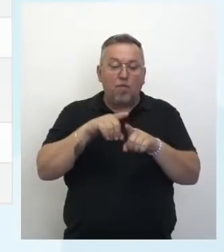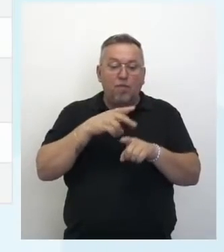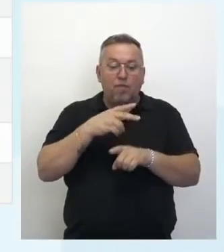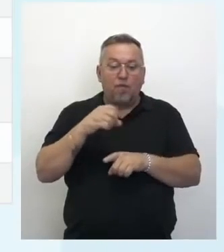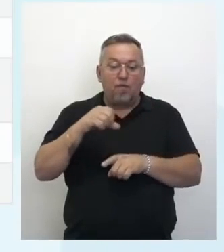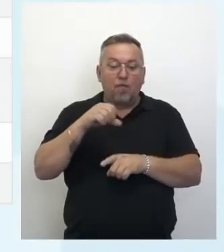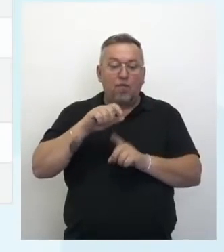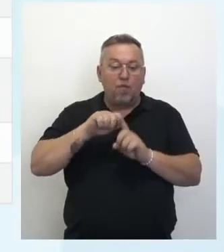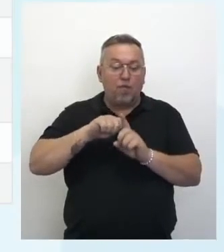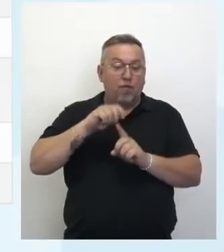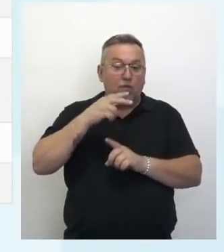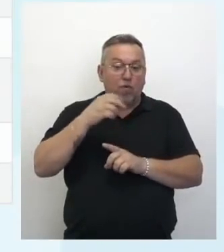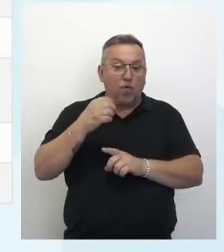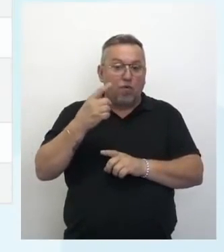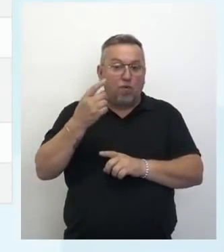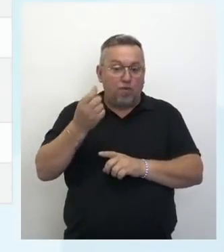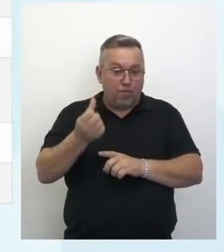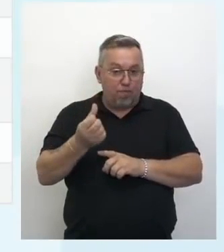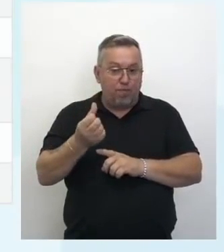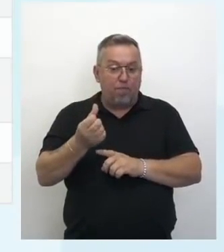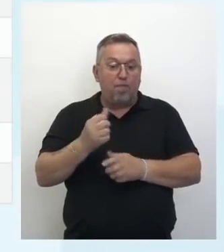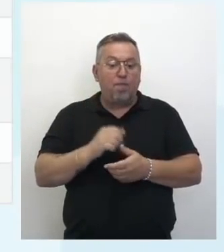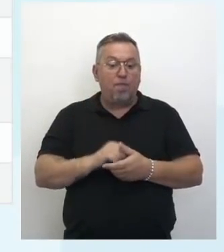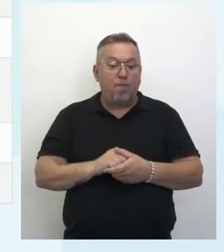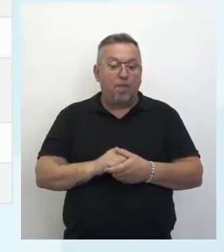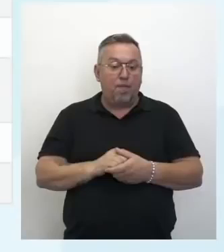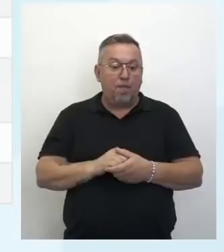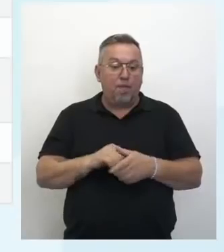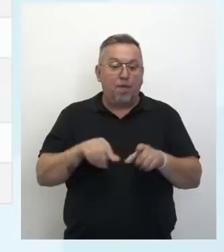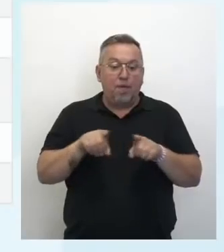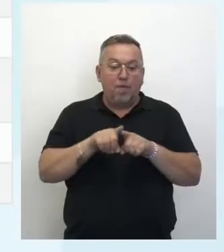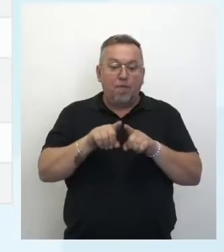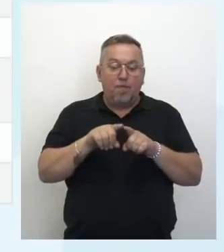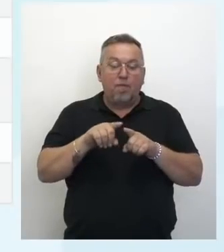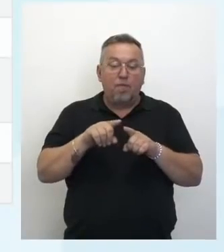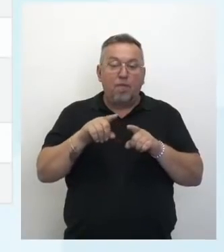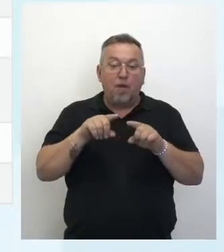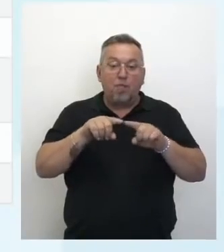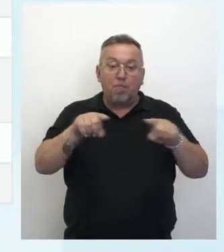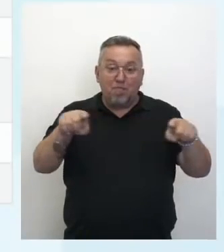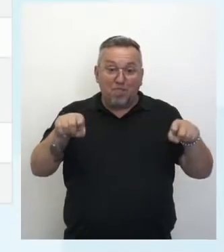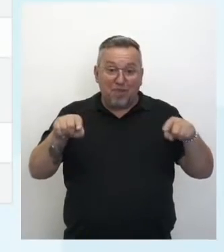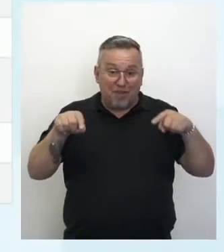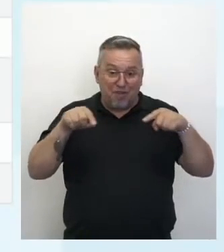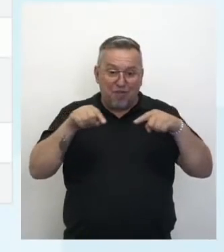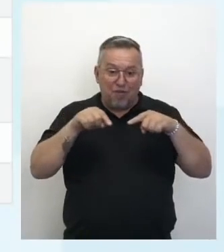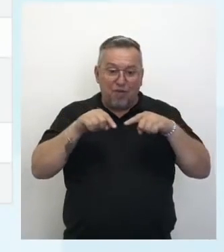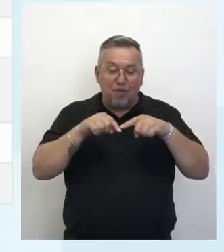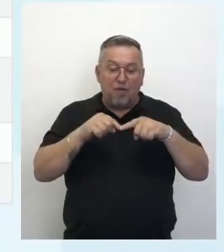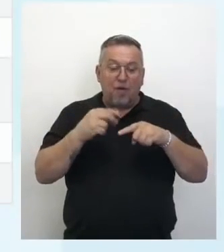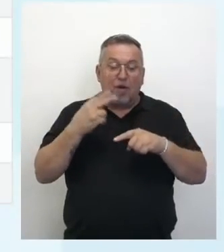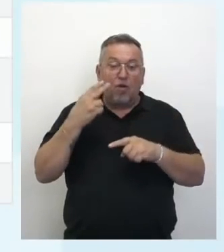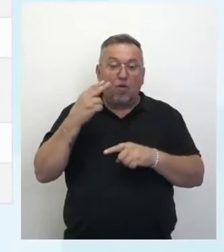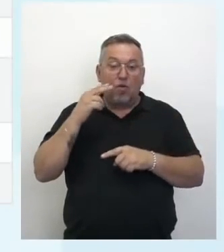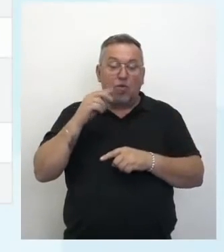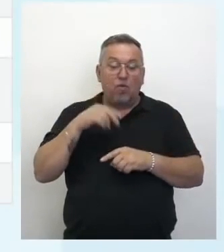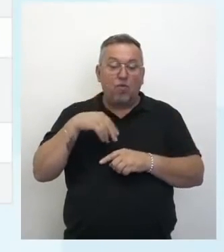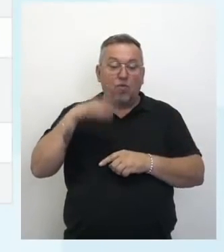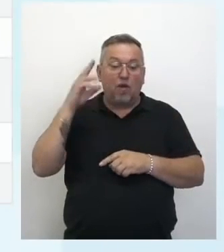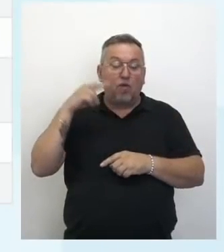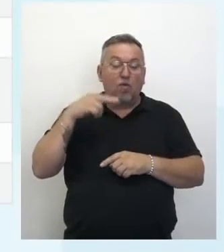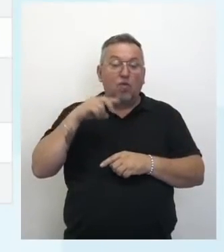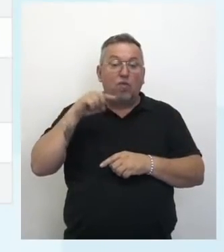de 29 de abril de 2016, e a dimensão dessa terra e das aldeias, mais